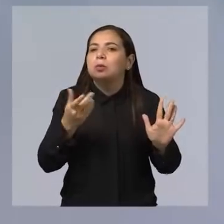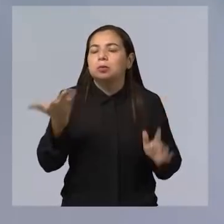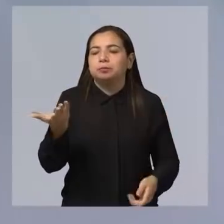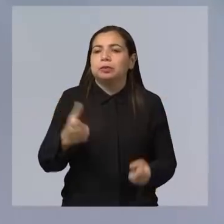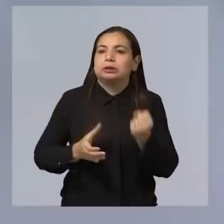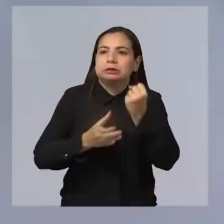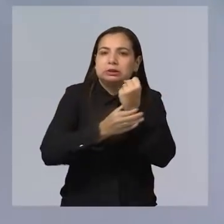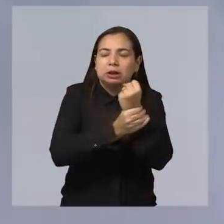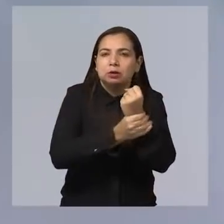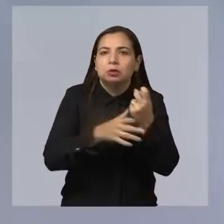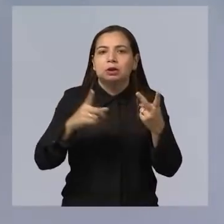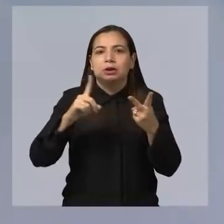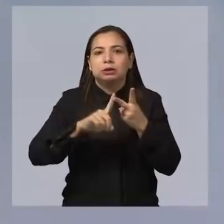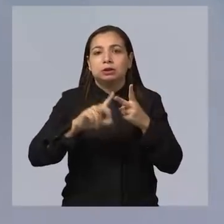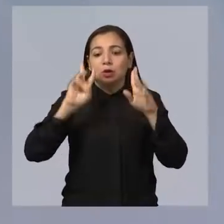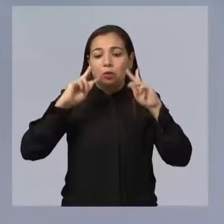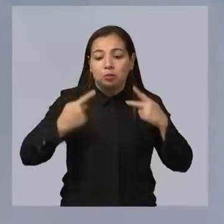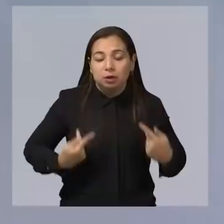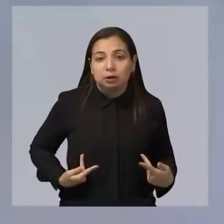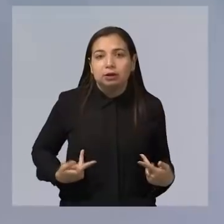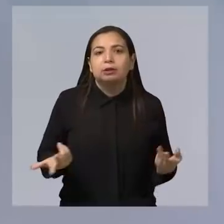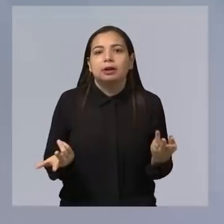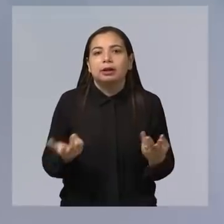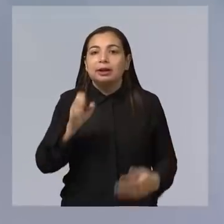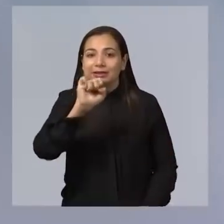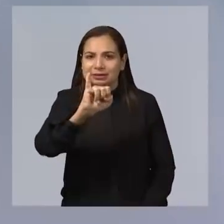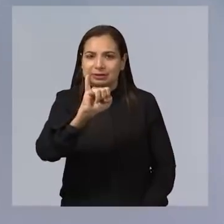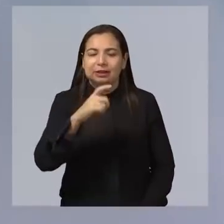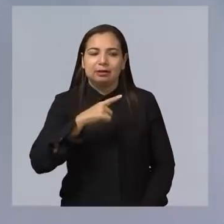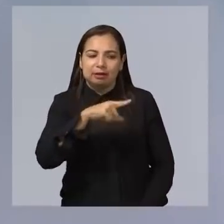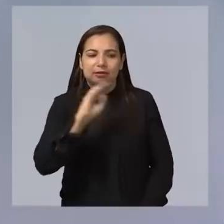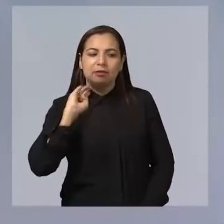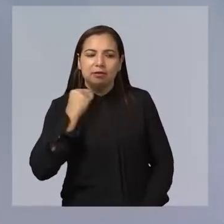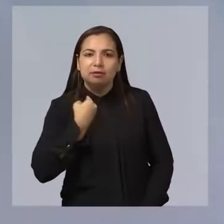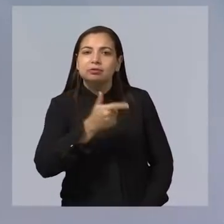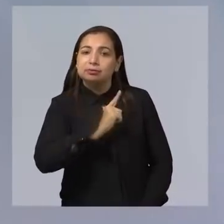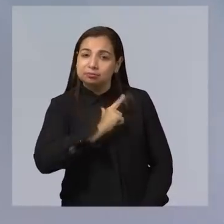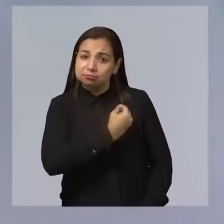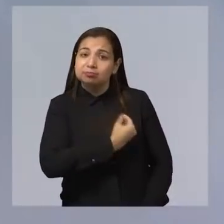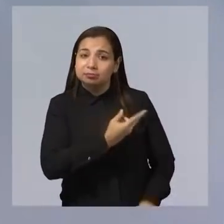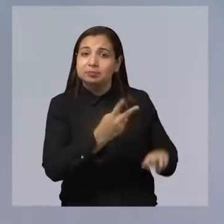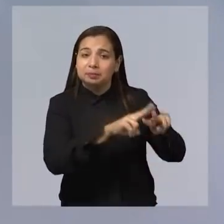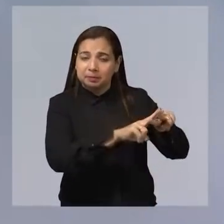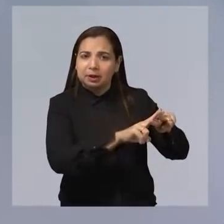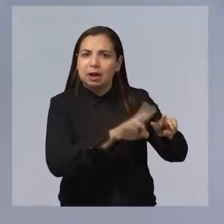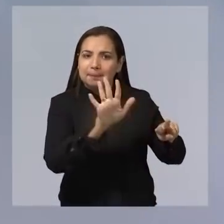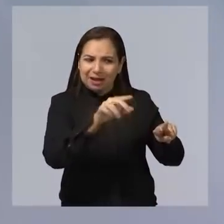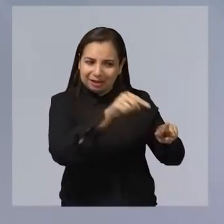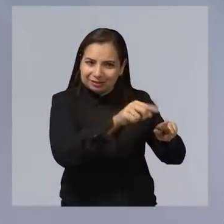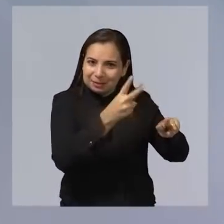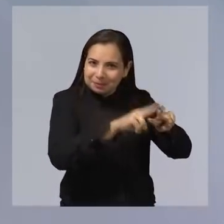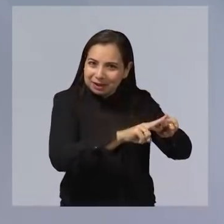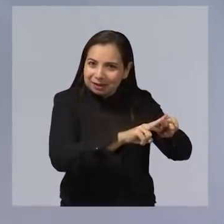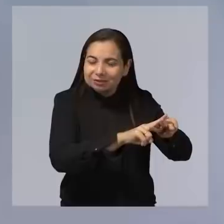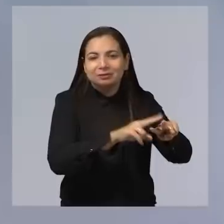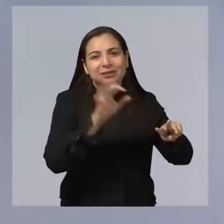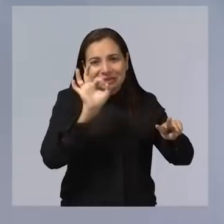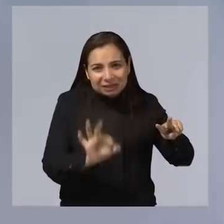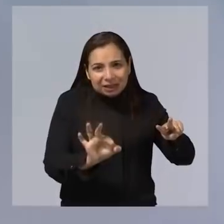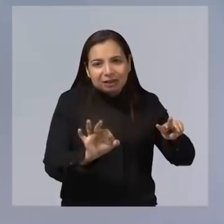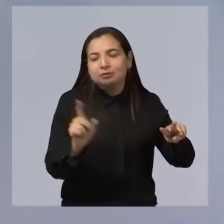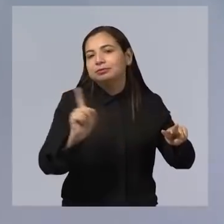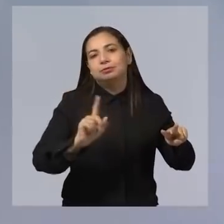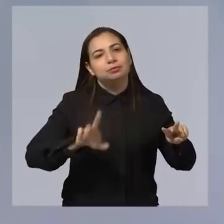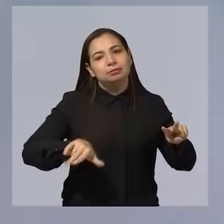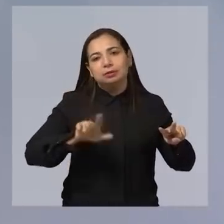questões humanitárias. Né? O senhor chega numa delegacia, tem preso, né? Não é lugar de preso dentro da delegacia. A gente